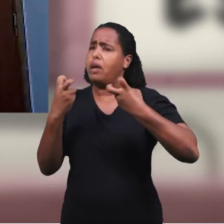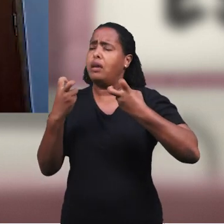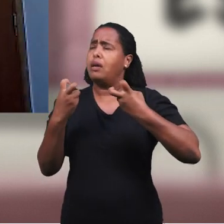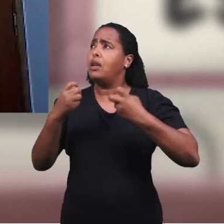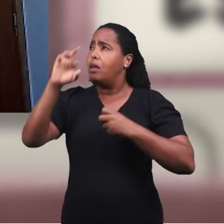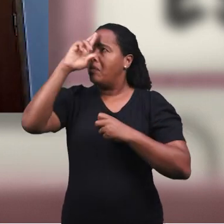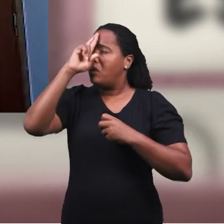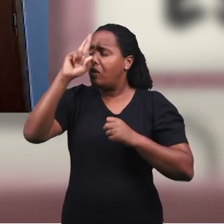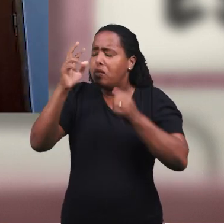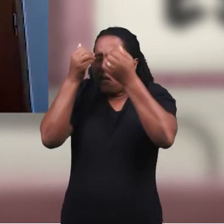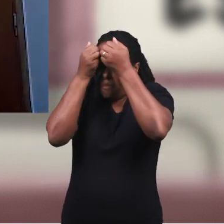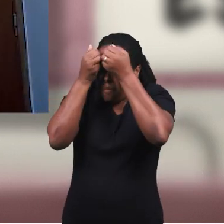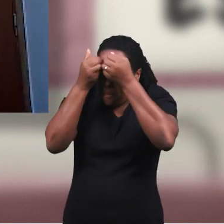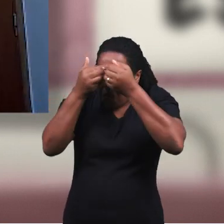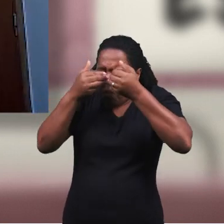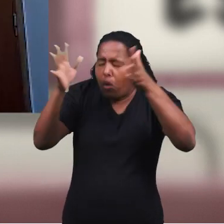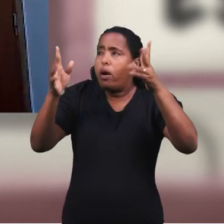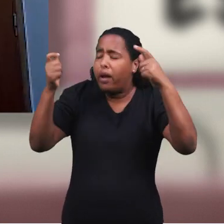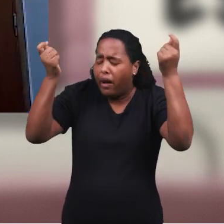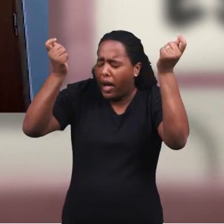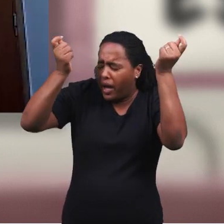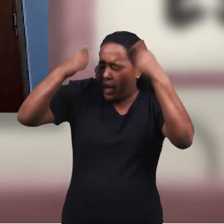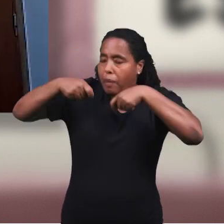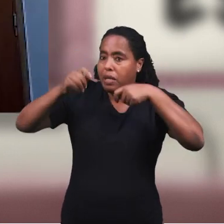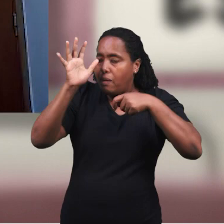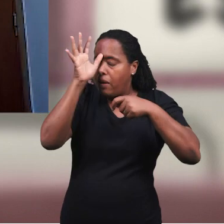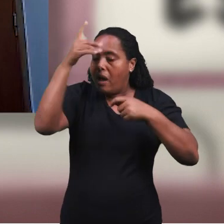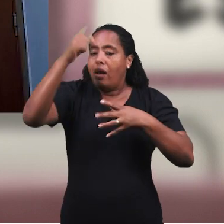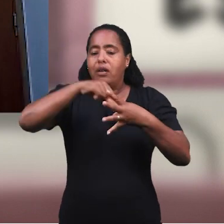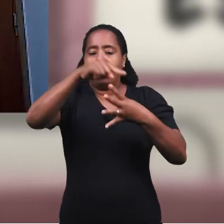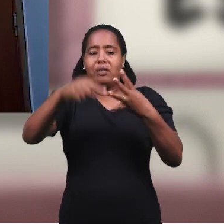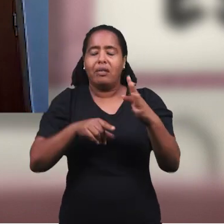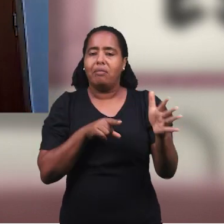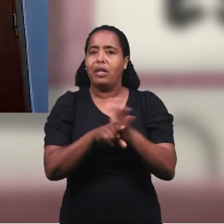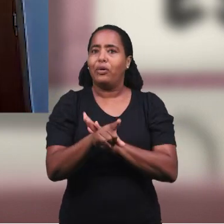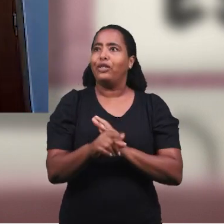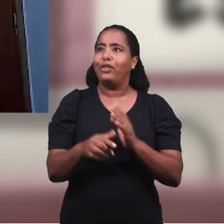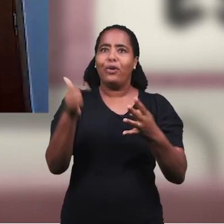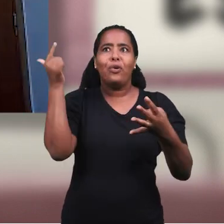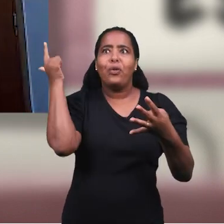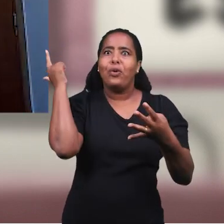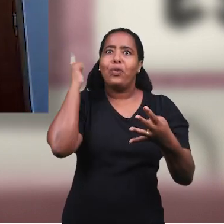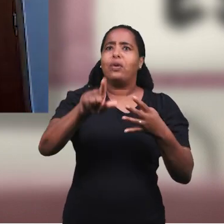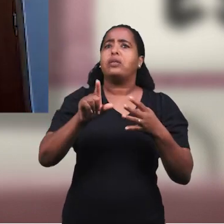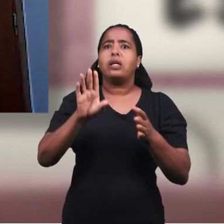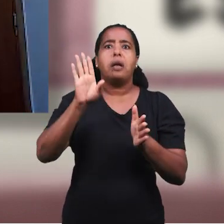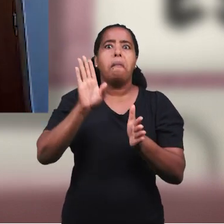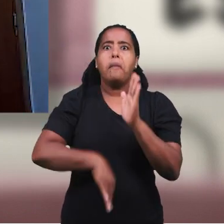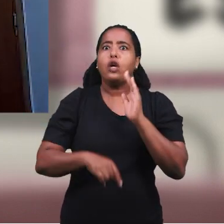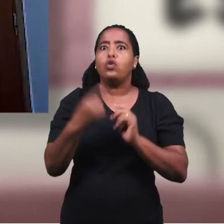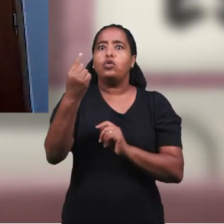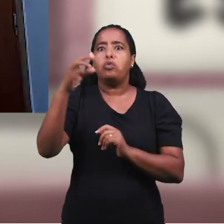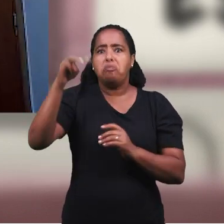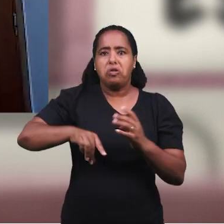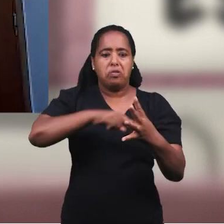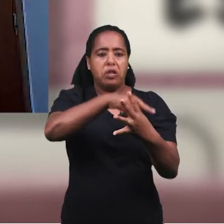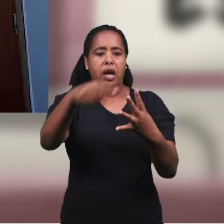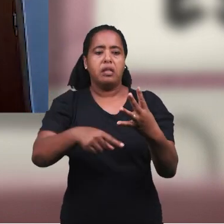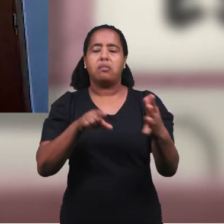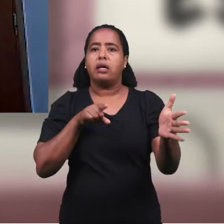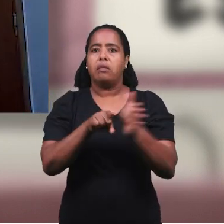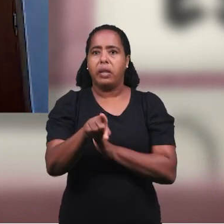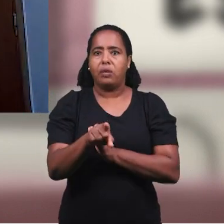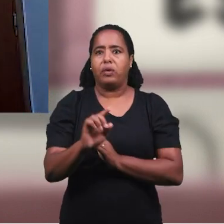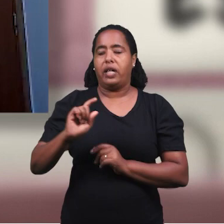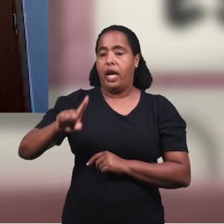o Senhor abrir a minha mente e me capacitar para fazer as questões. Nisso eu consegui resolvê-las em menos de 1 minuto, todas as 4,